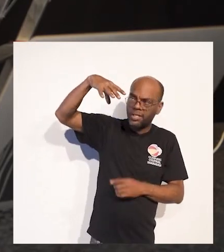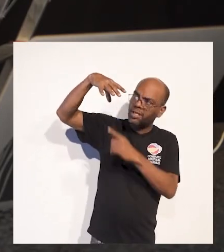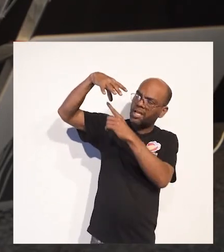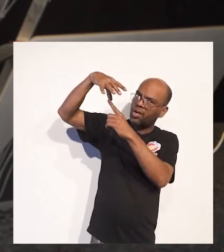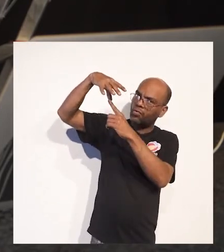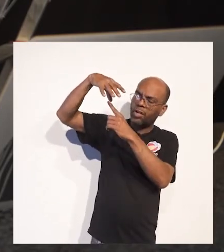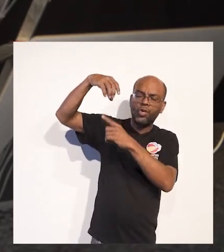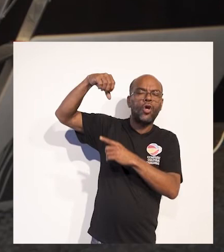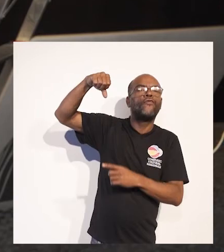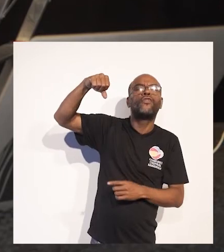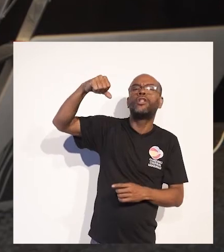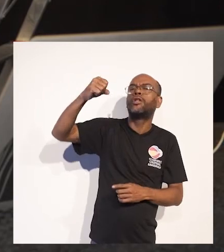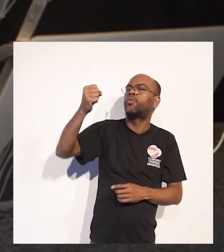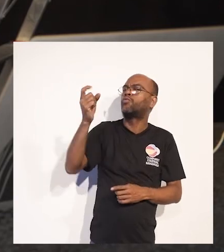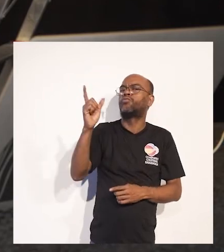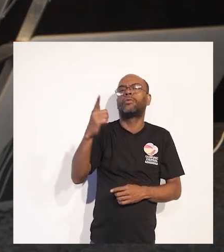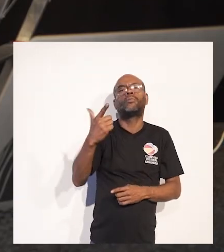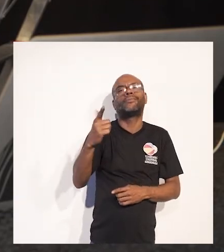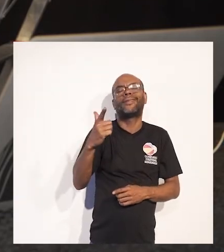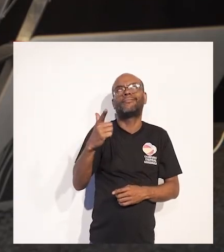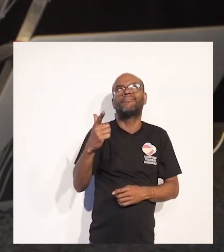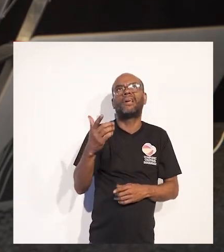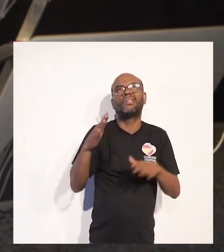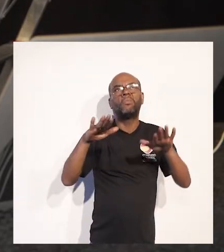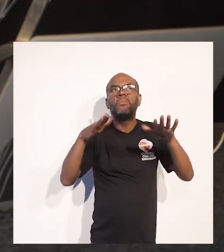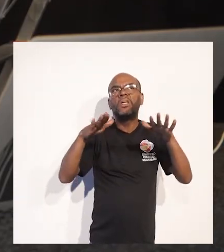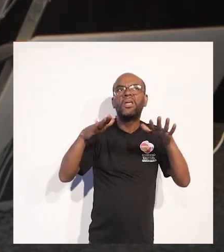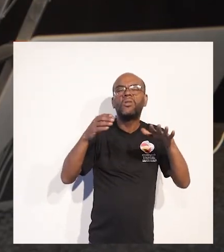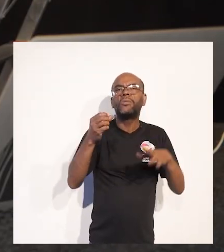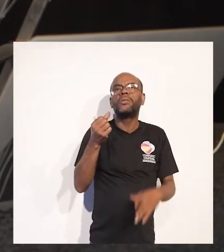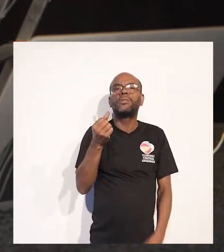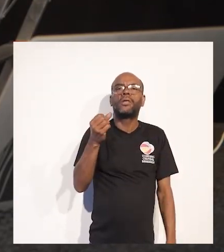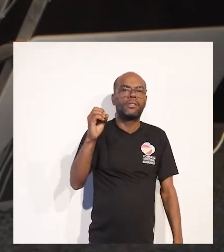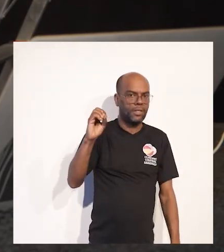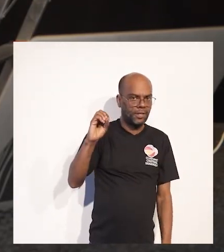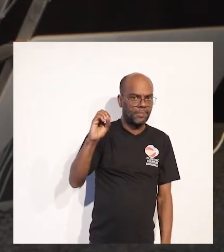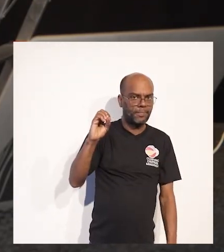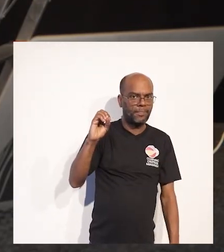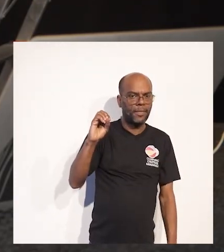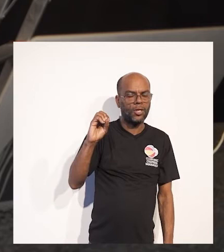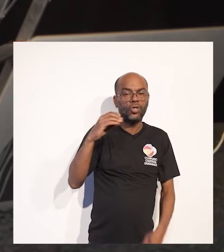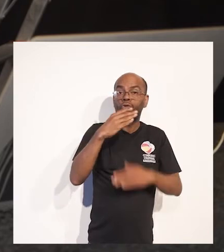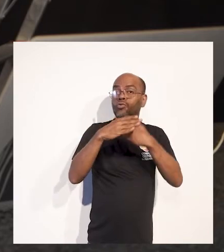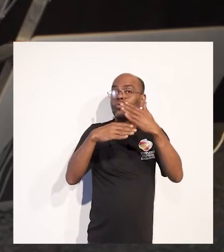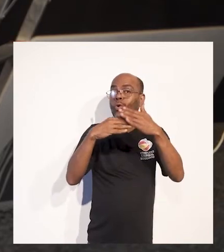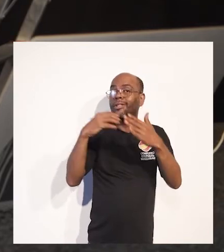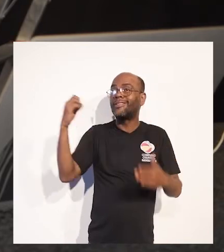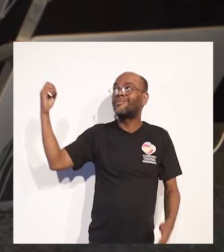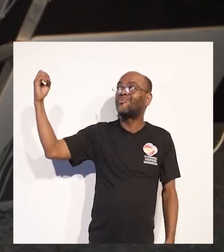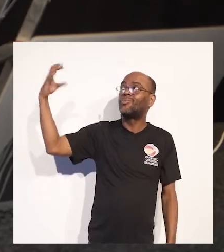de reprodução de cor. Elas possuem 60%, ou seja, de todas as luzes do Sol,